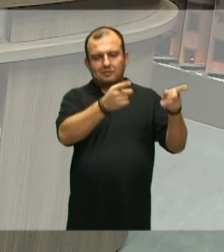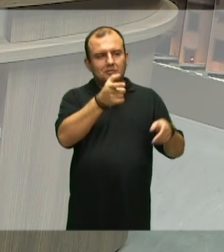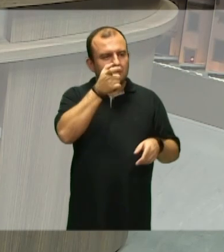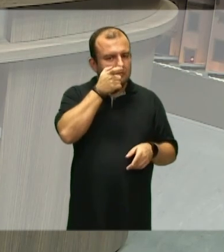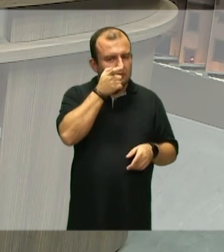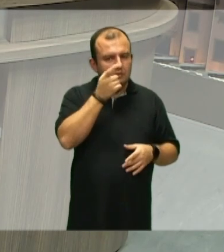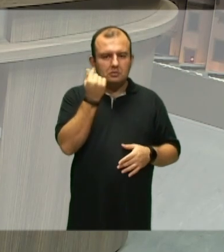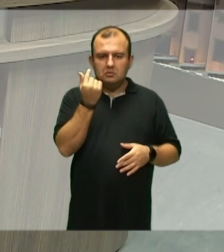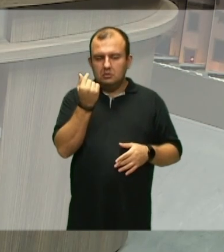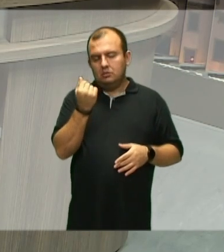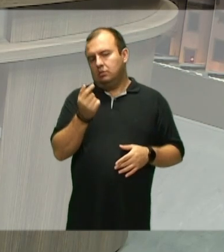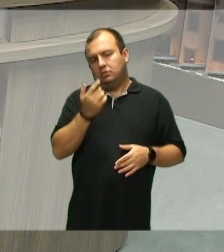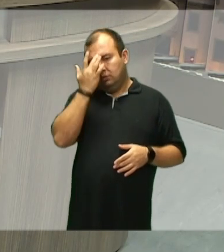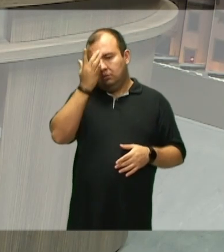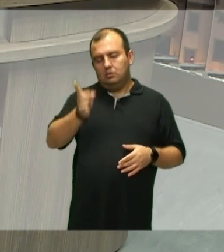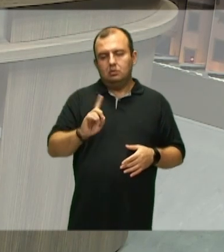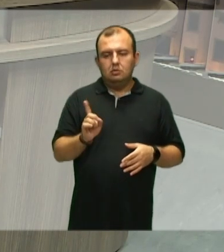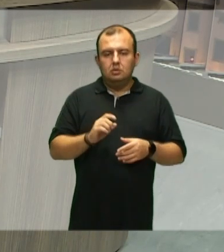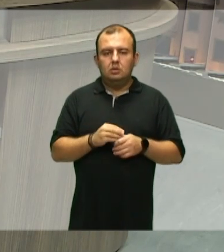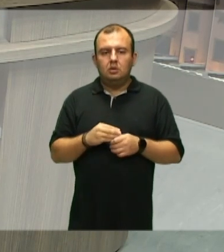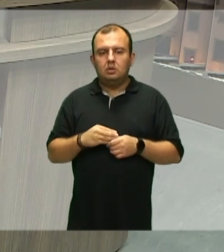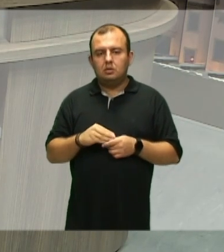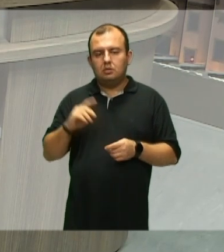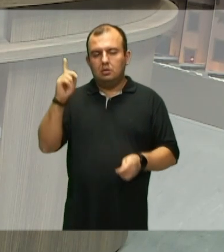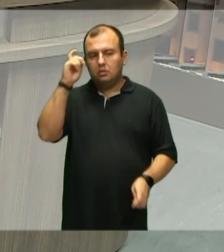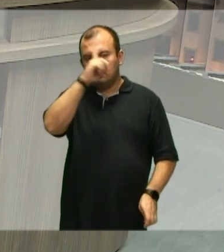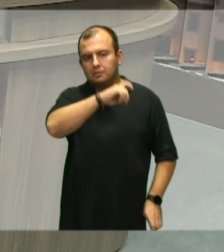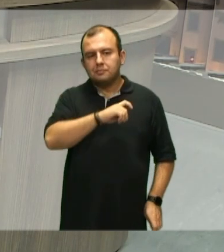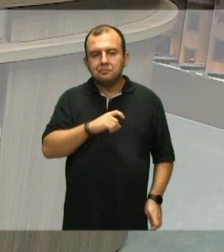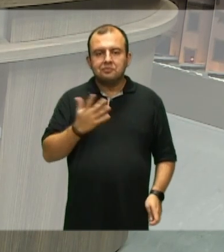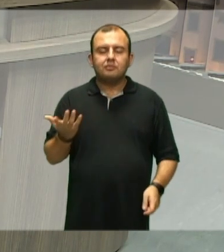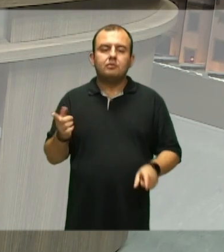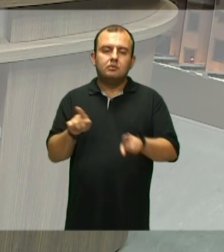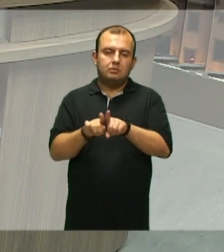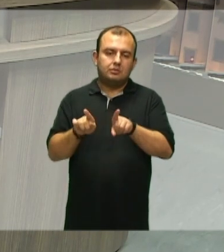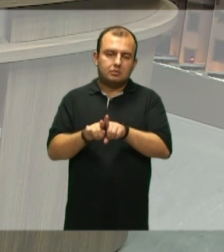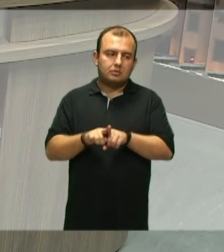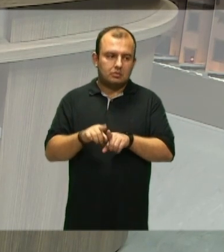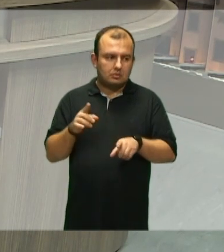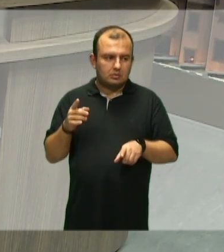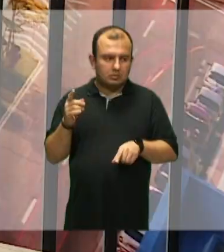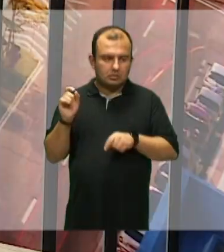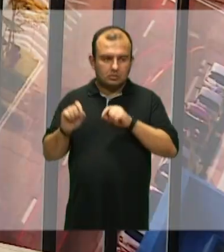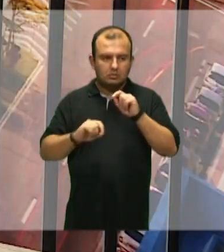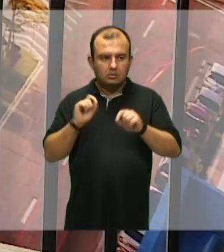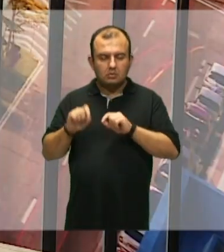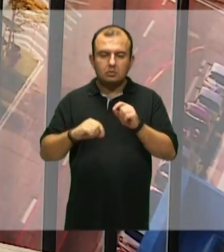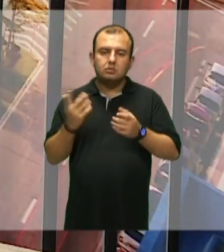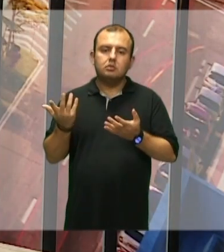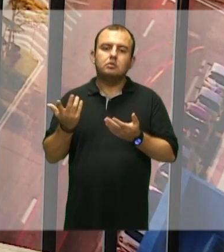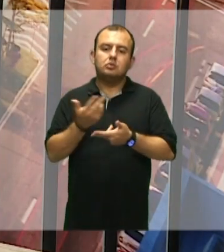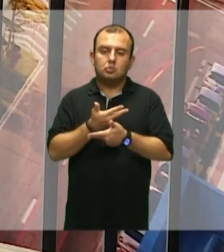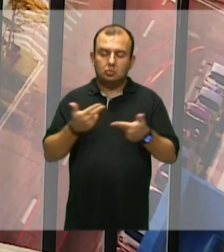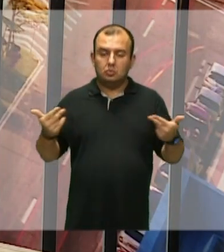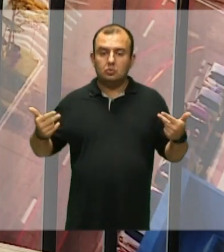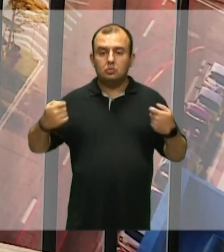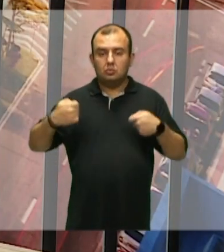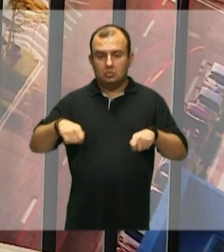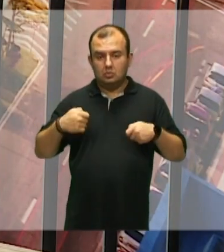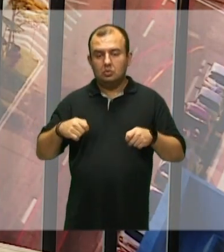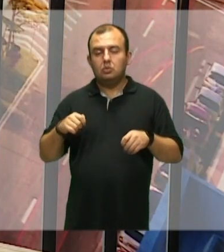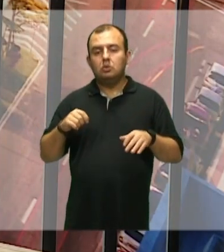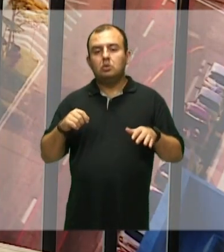questão financeira das pessoas é difícil, quanto mais para algo que não está aí